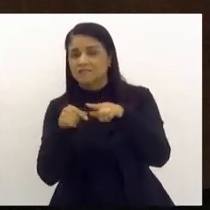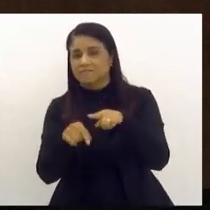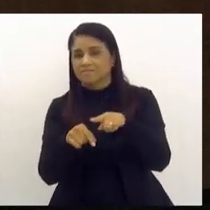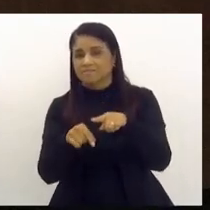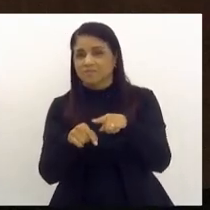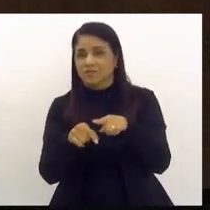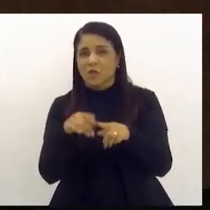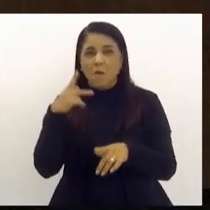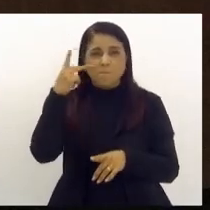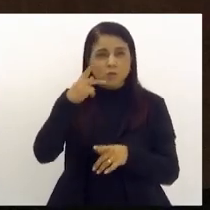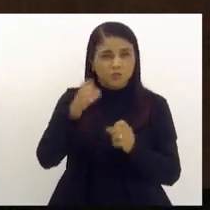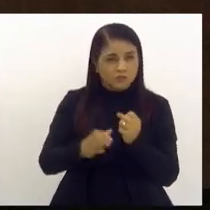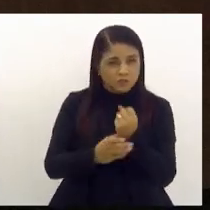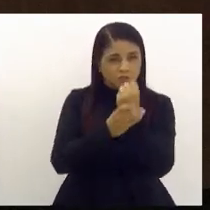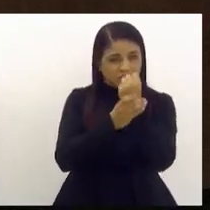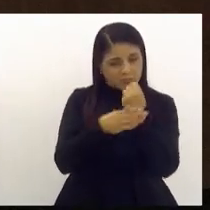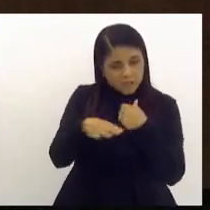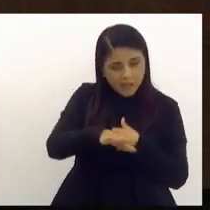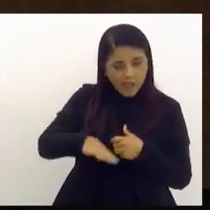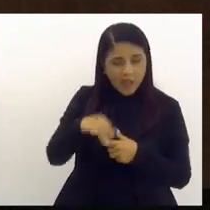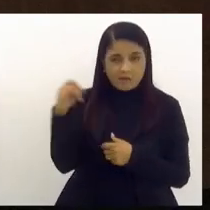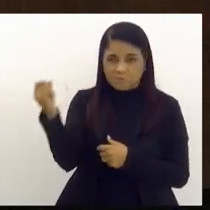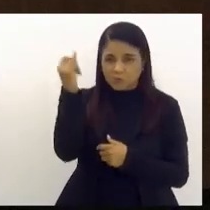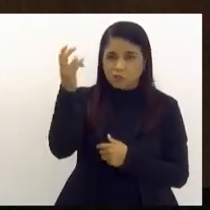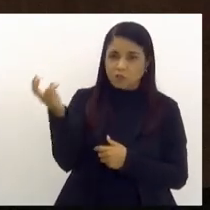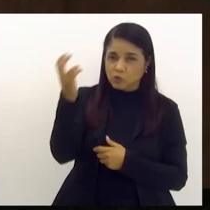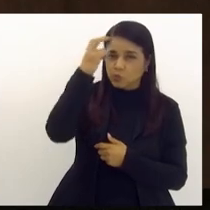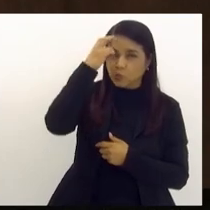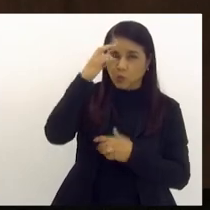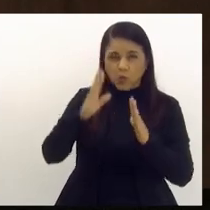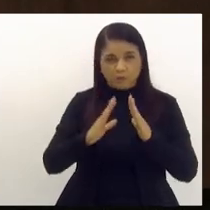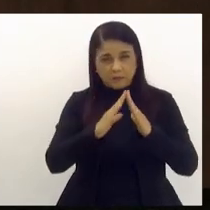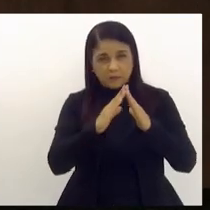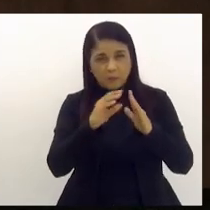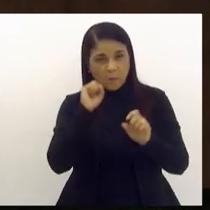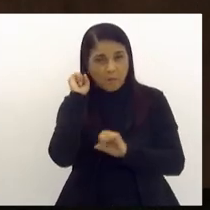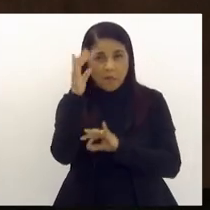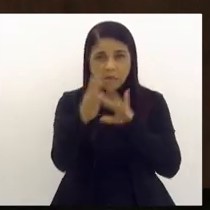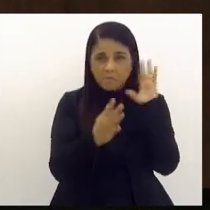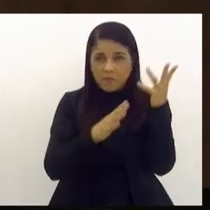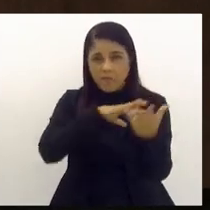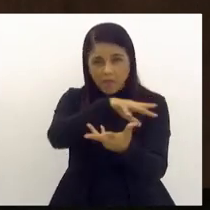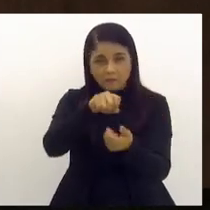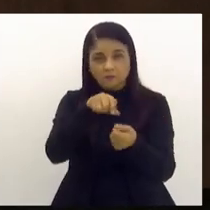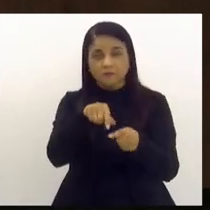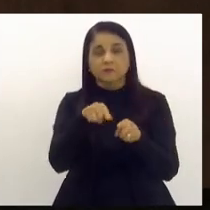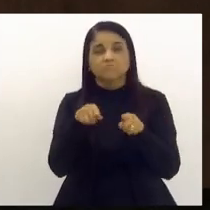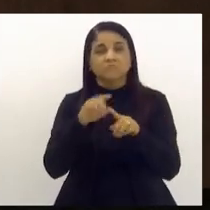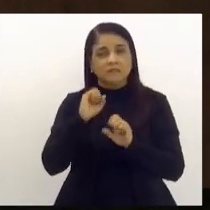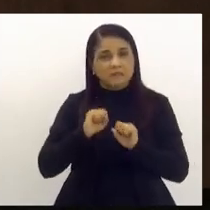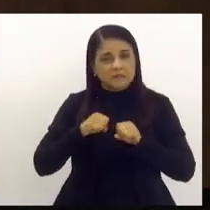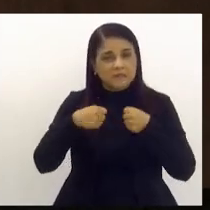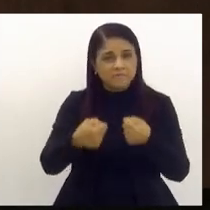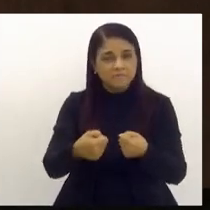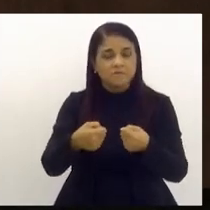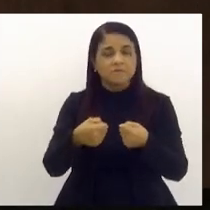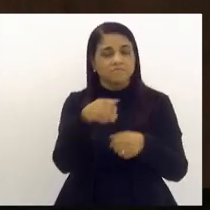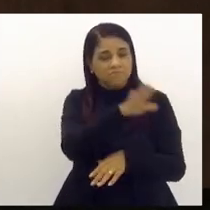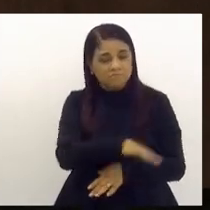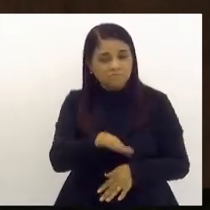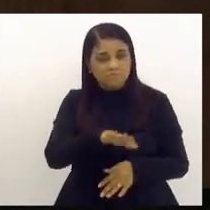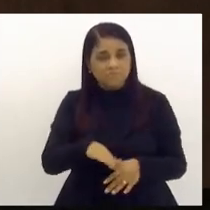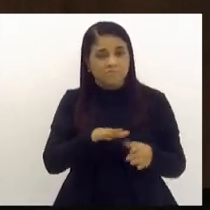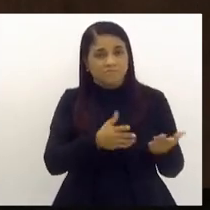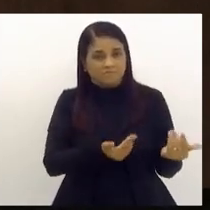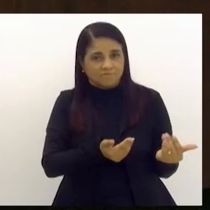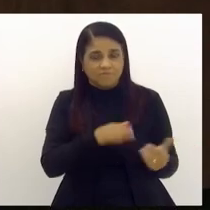garantir que políticas em áreas importantes como cultura, habitação, meio ambiente, assistência, defesa dos direitos das crianças e